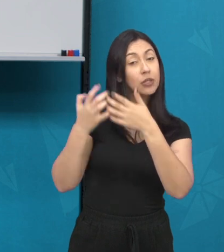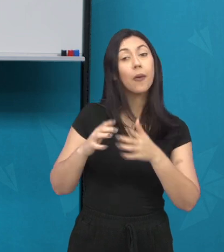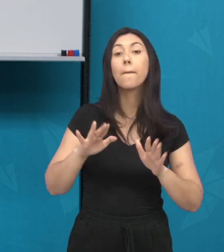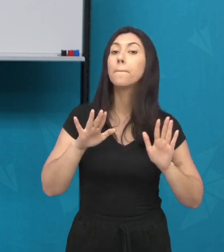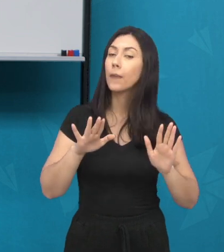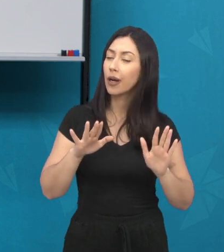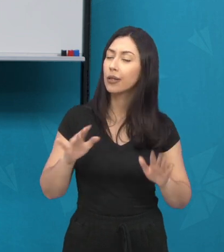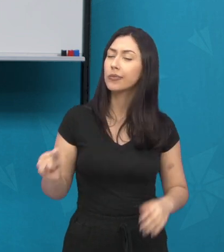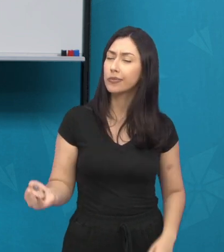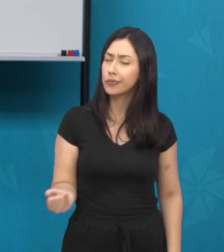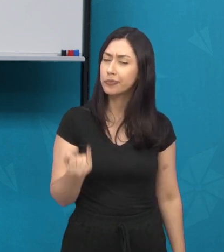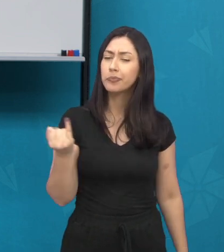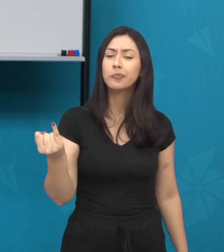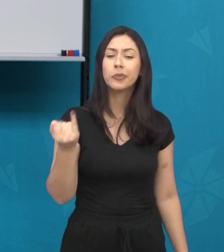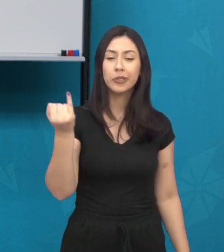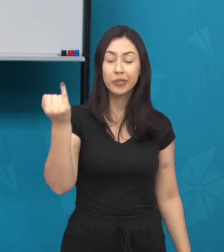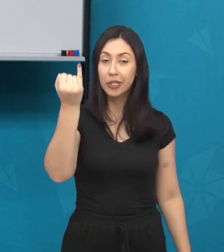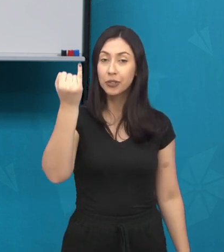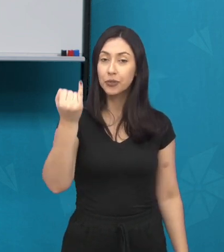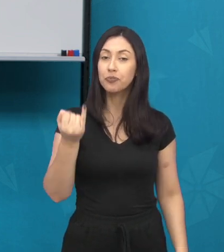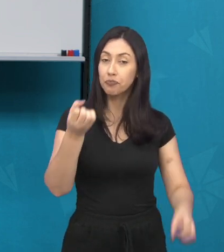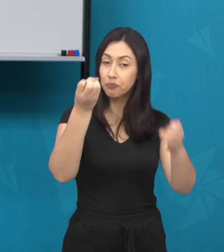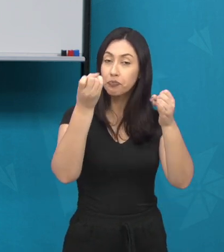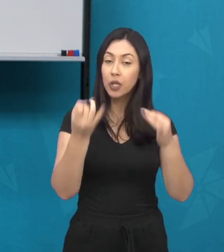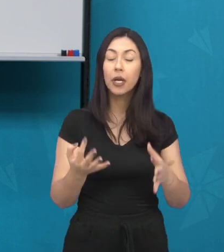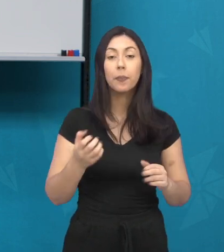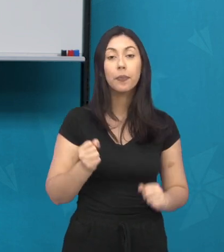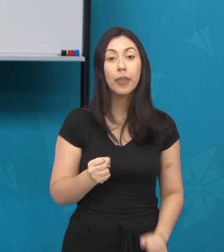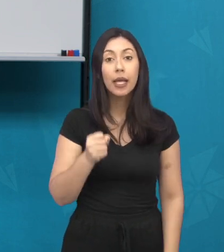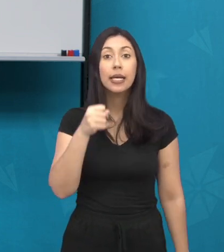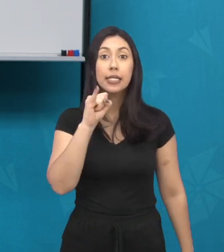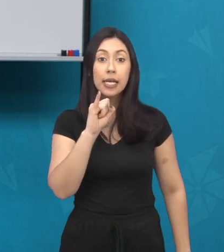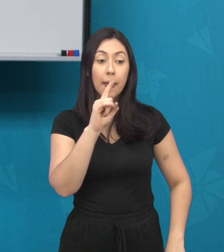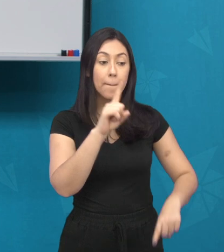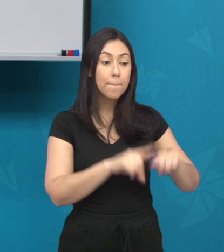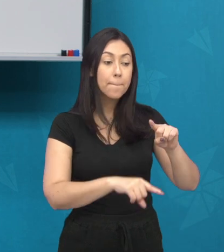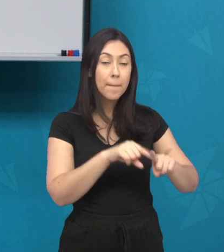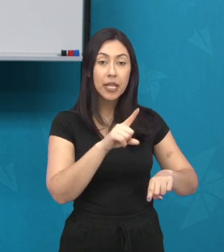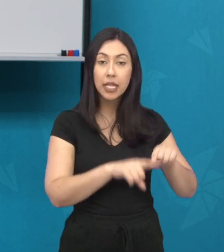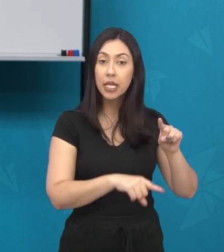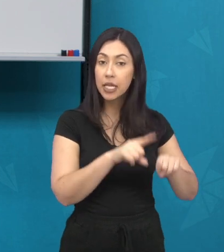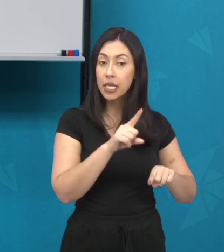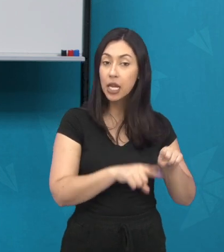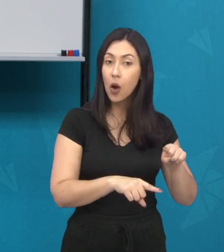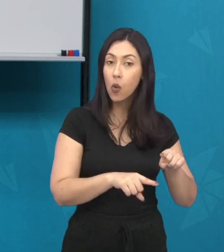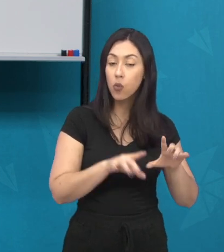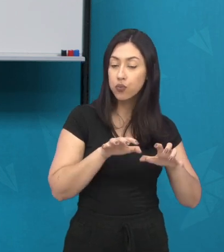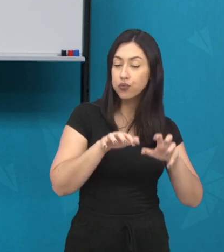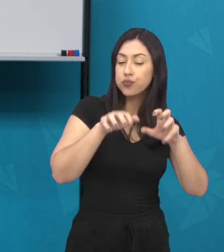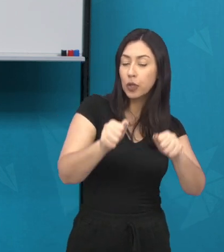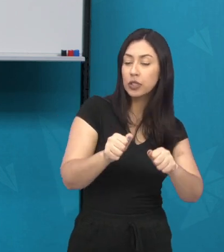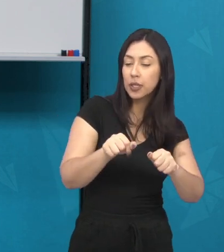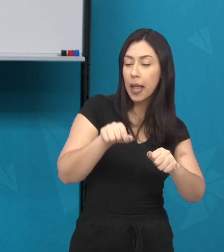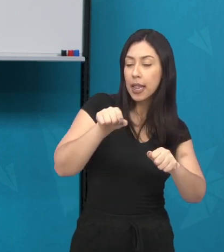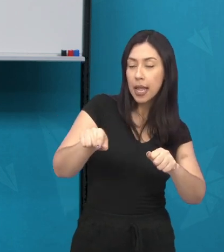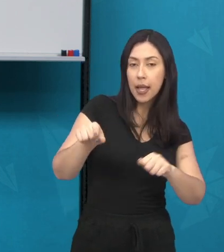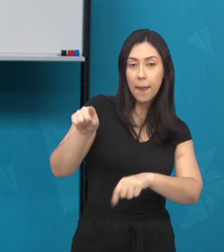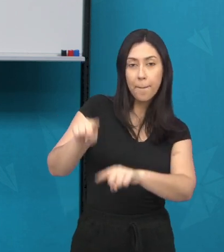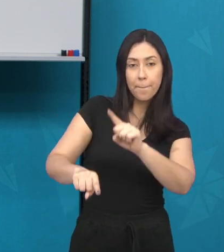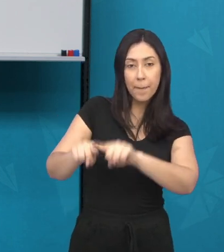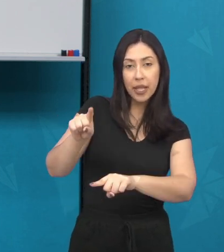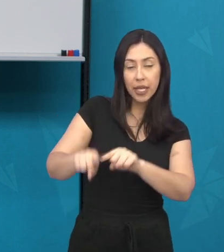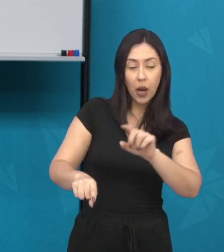mas não menos importante Vamos à formalidade se um corpo a exerce uma força em b